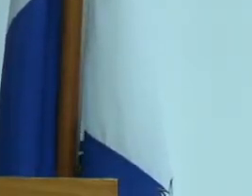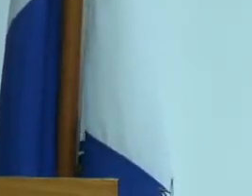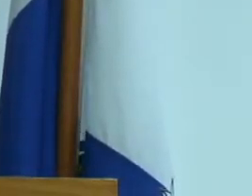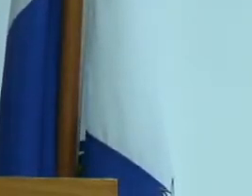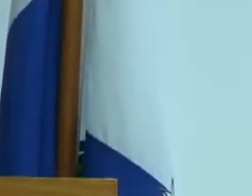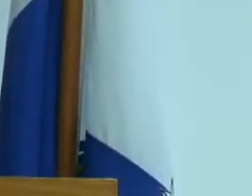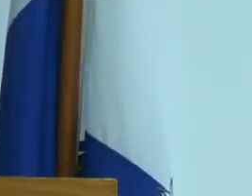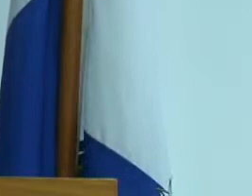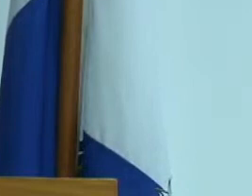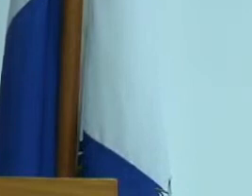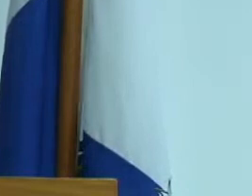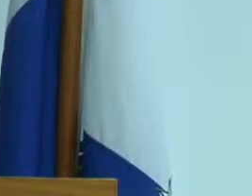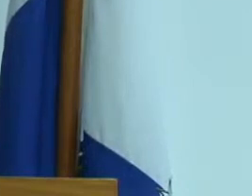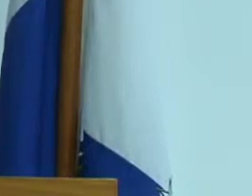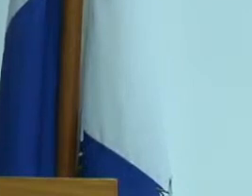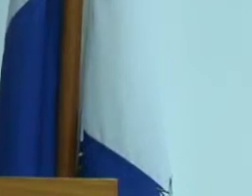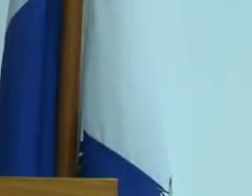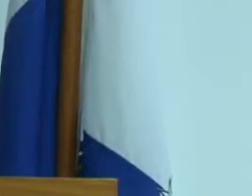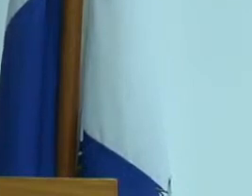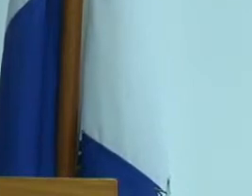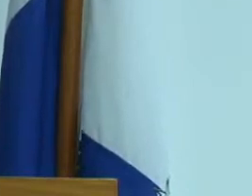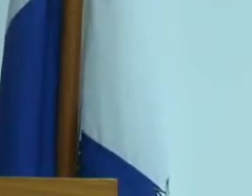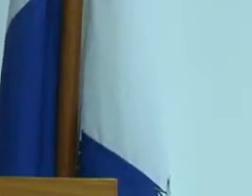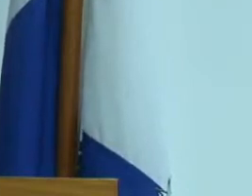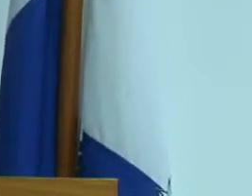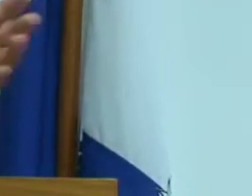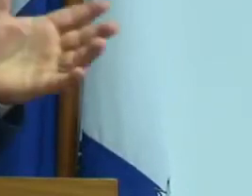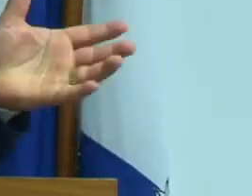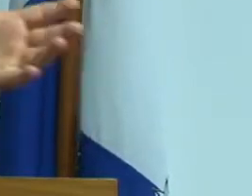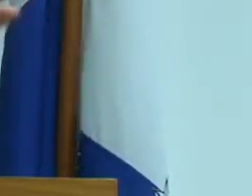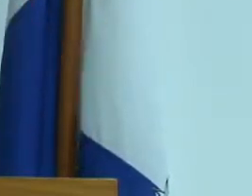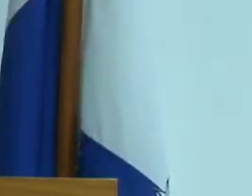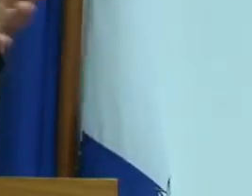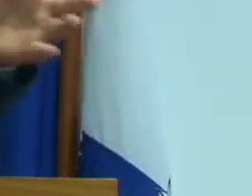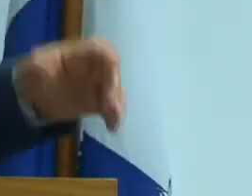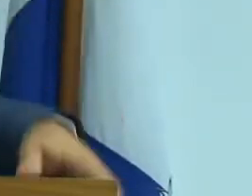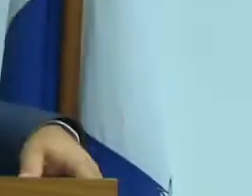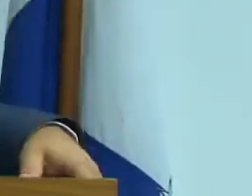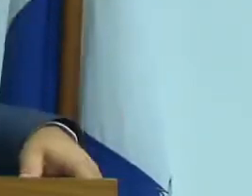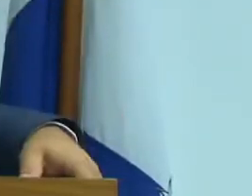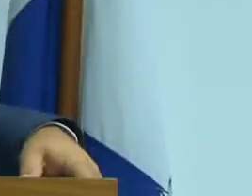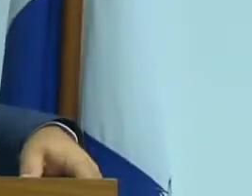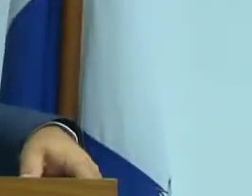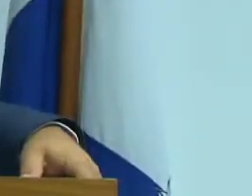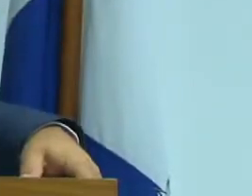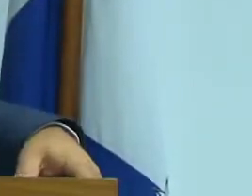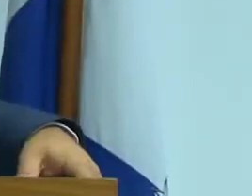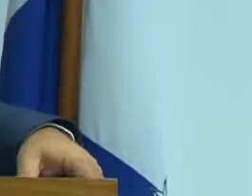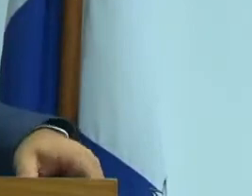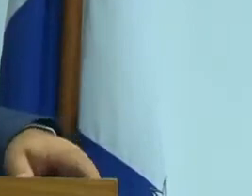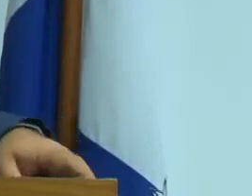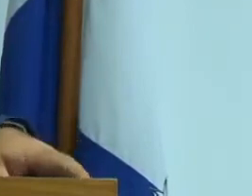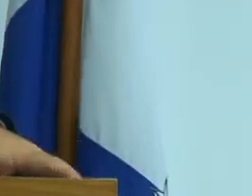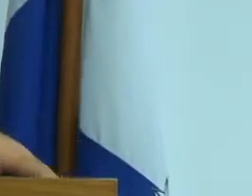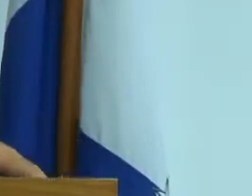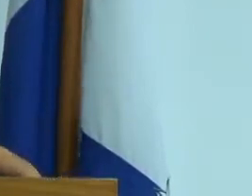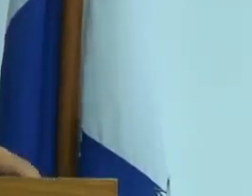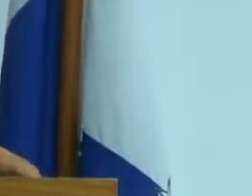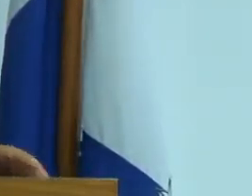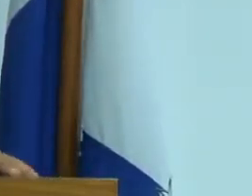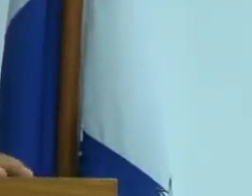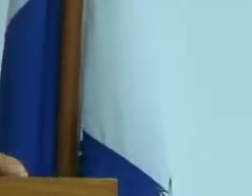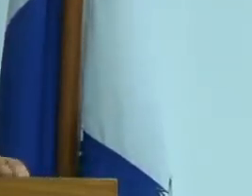solicitaram, uma atenção maior da Guarda Municipal naquele trecho ali, que é tão movimentado. Sem mais.